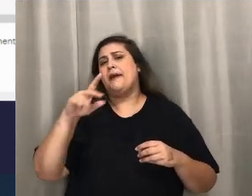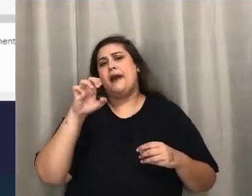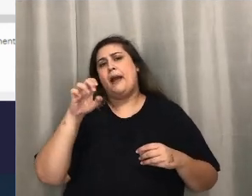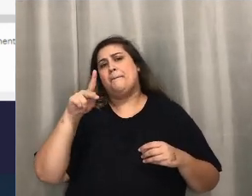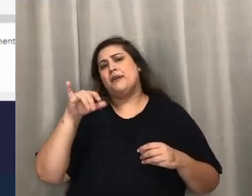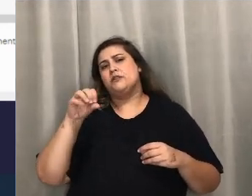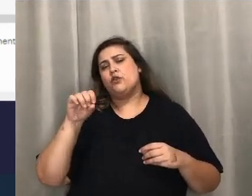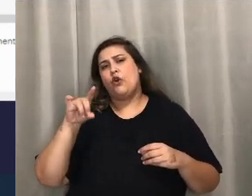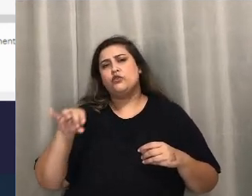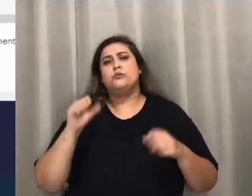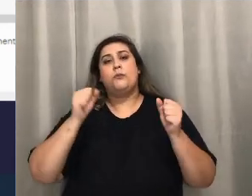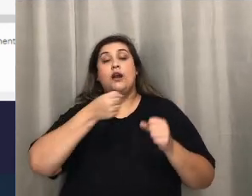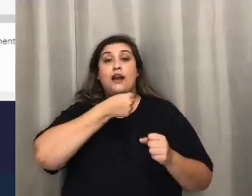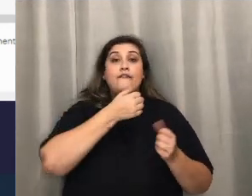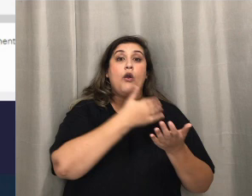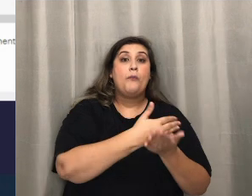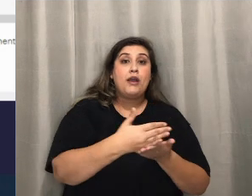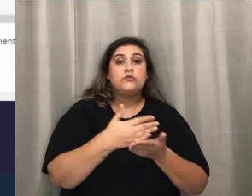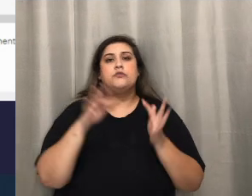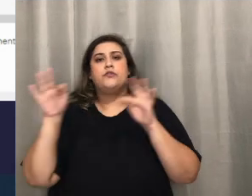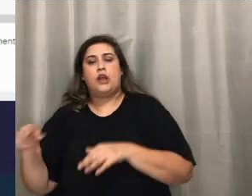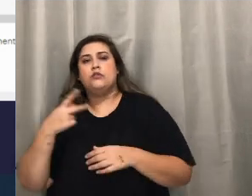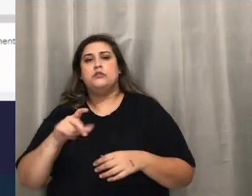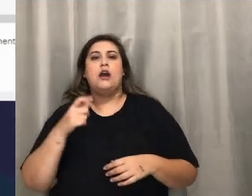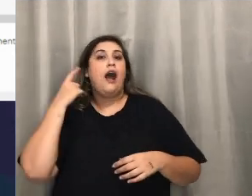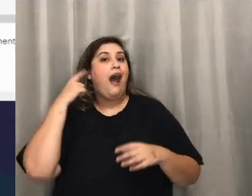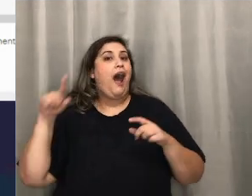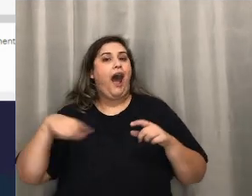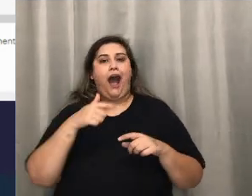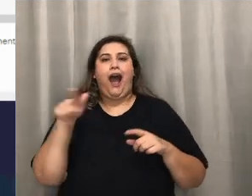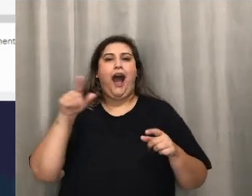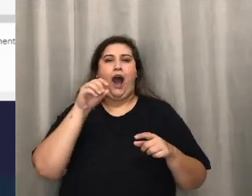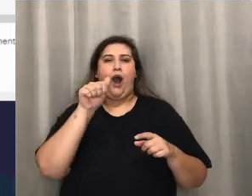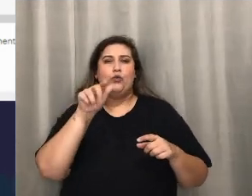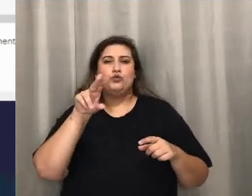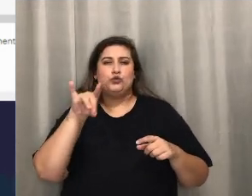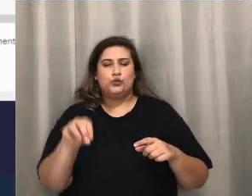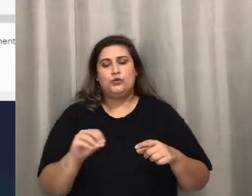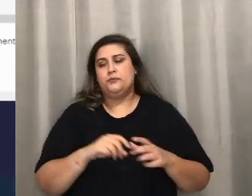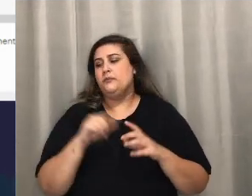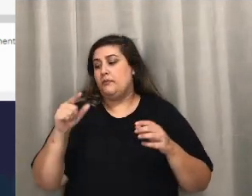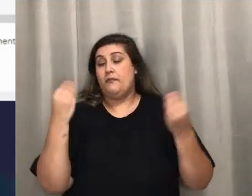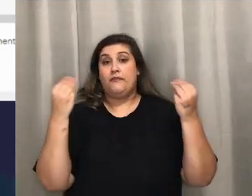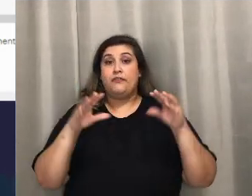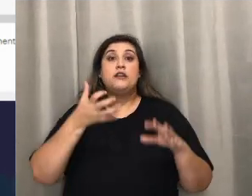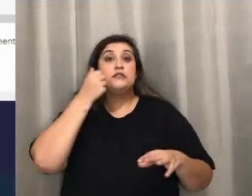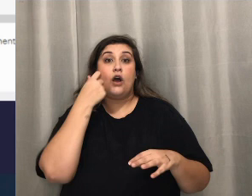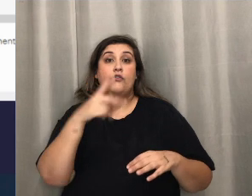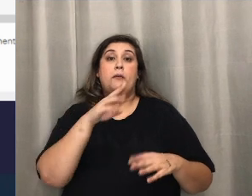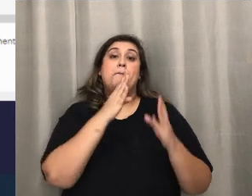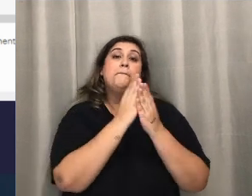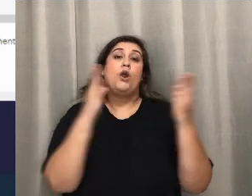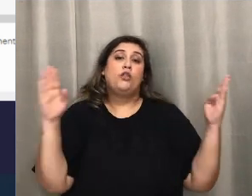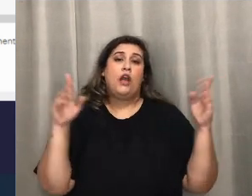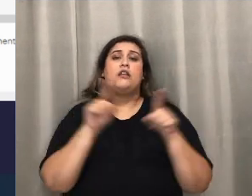seus áudios e utilizar em seus episódios. Eles ficam aqui armazenados na sua biblioteca e facilita o